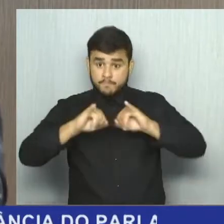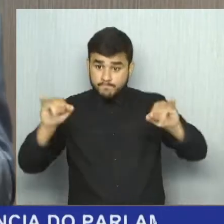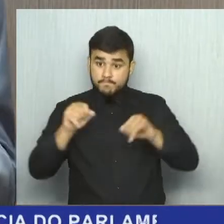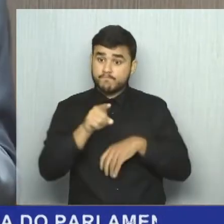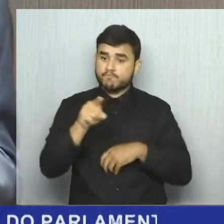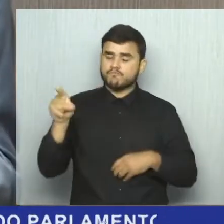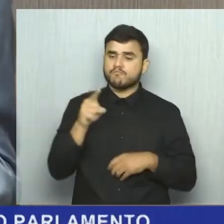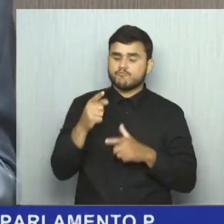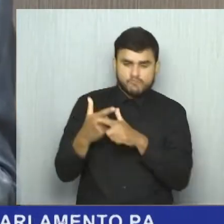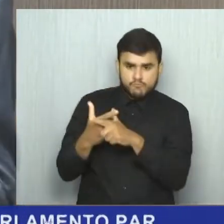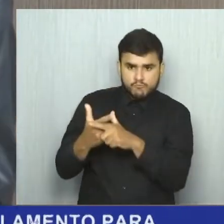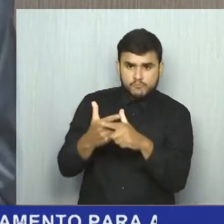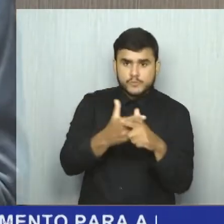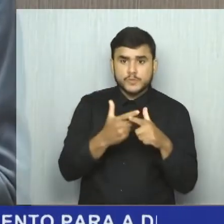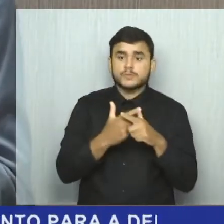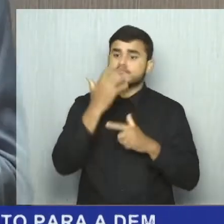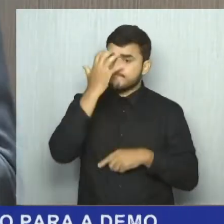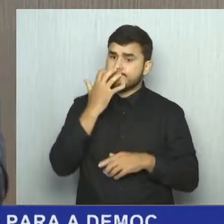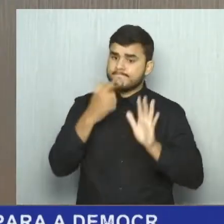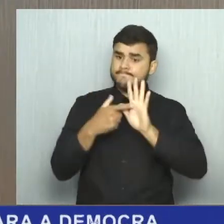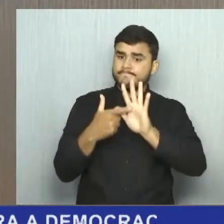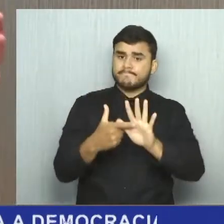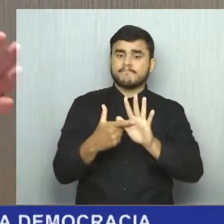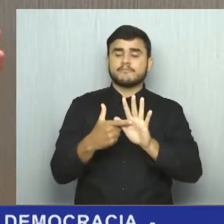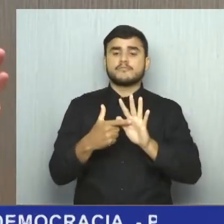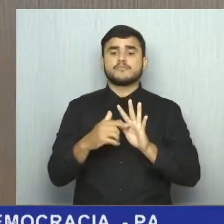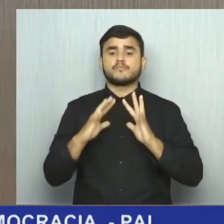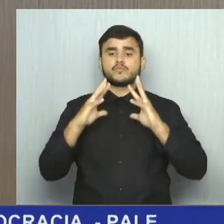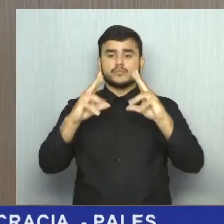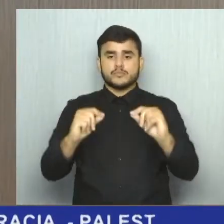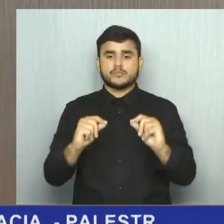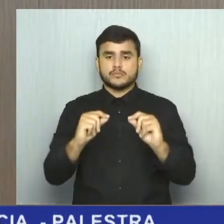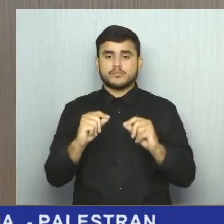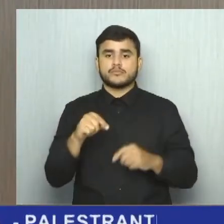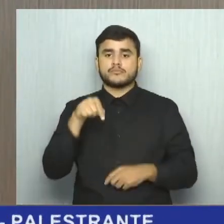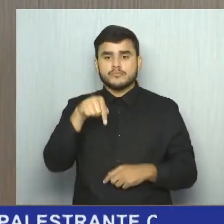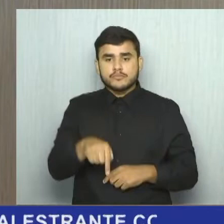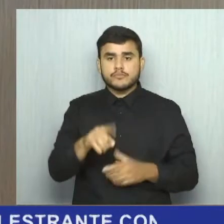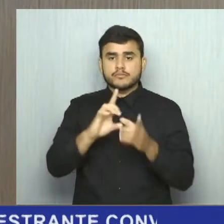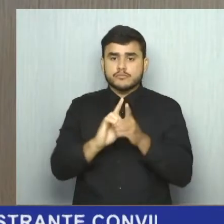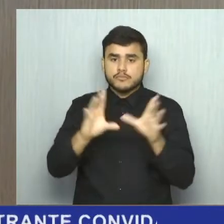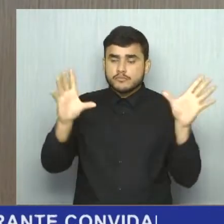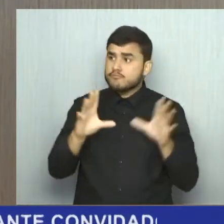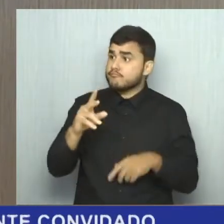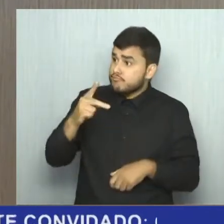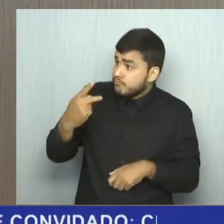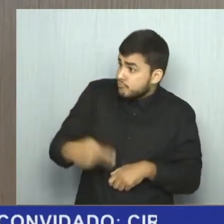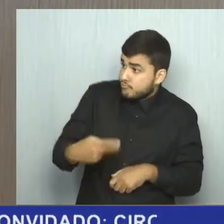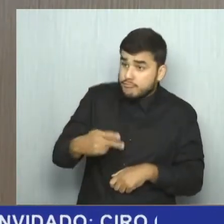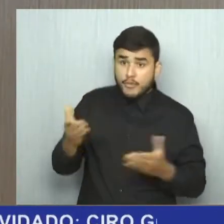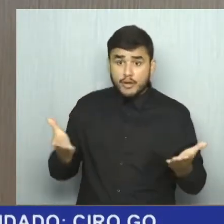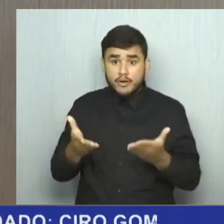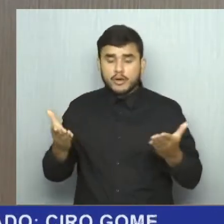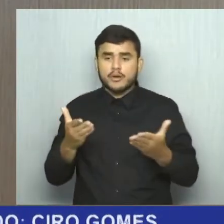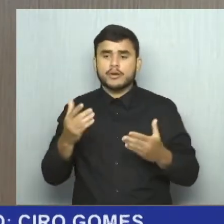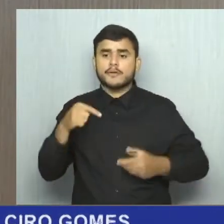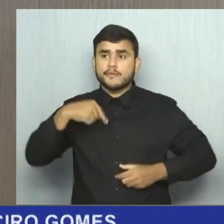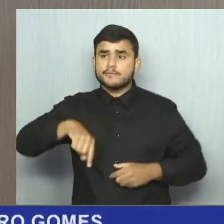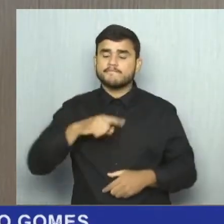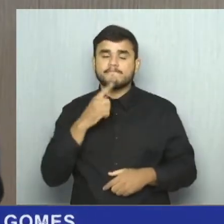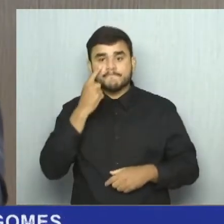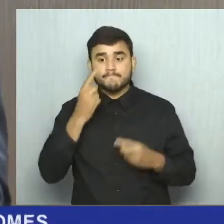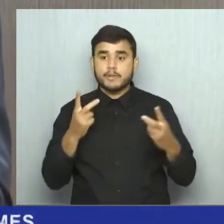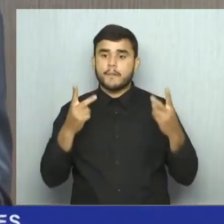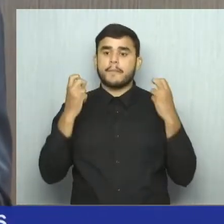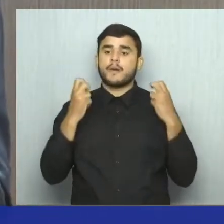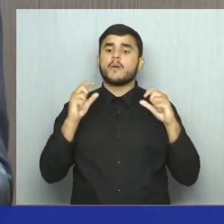e potencialmente fecunda que o parlamento, sob o ponto de vista da democracia moderna, experimenta hoje,